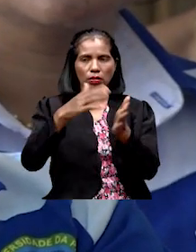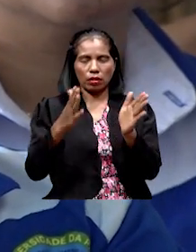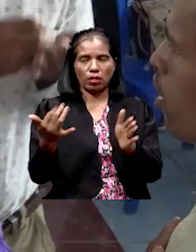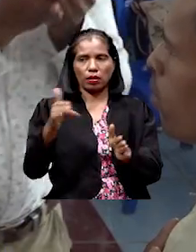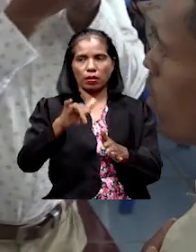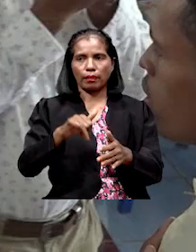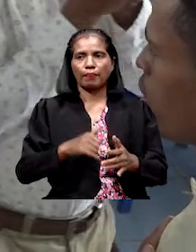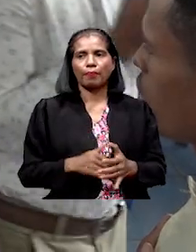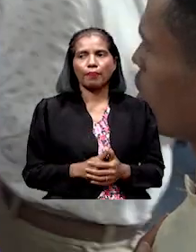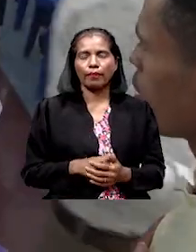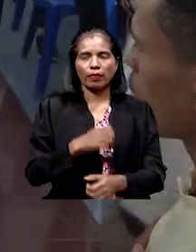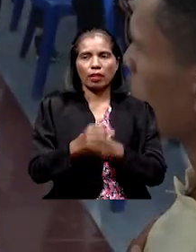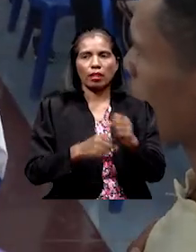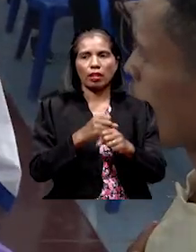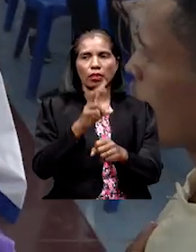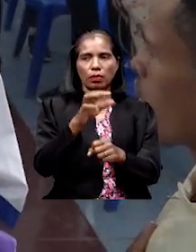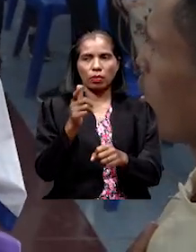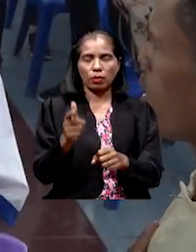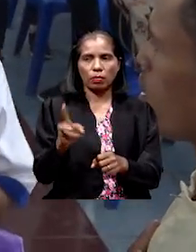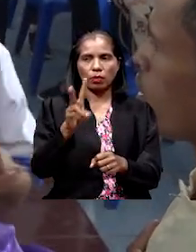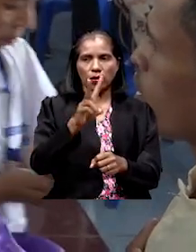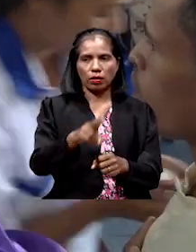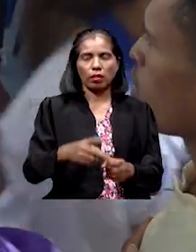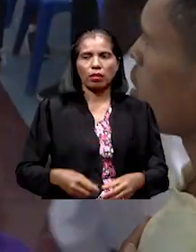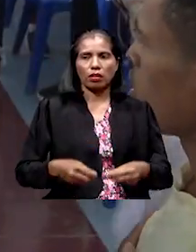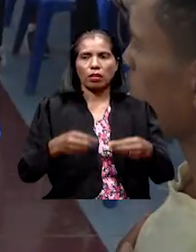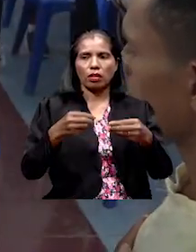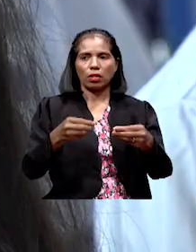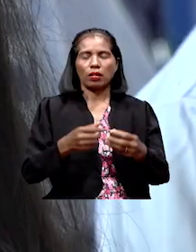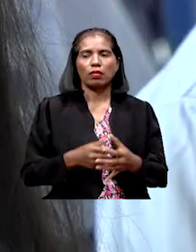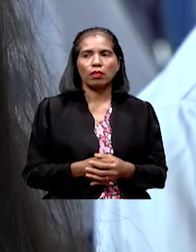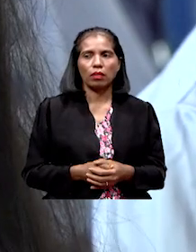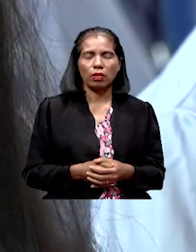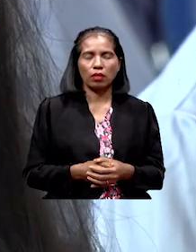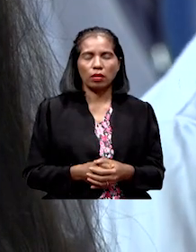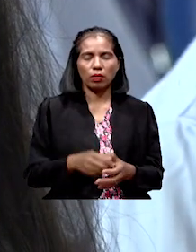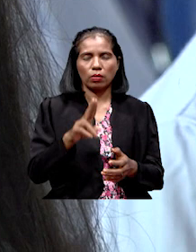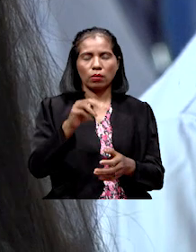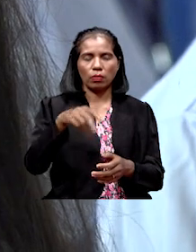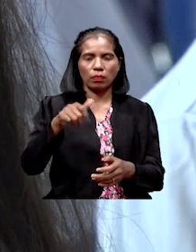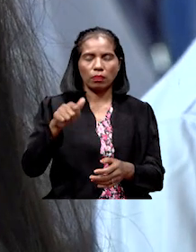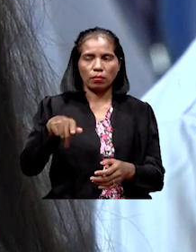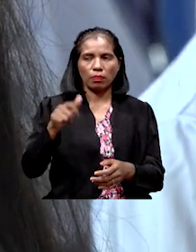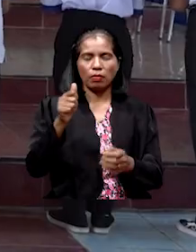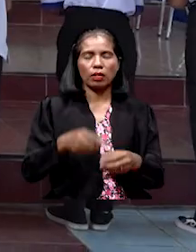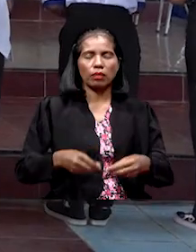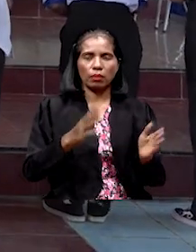orientação acadêmico tina ringrua ruanu singrua mak, ho reforma no qualidade, passo prepara recursos humanos